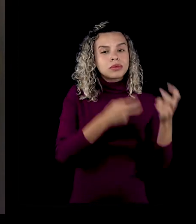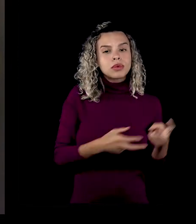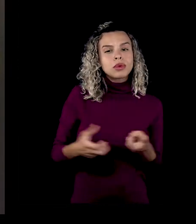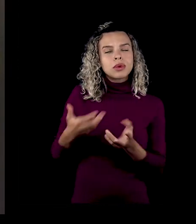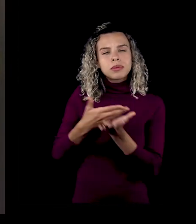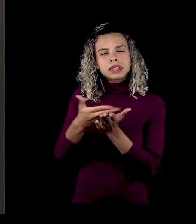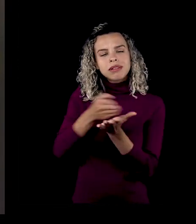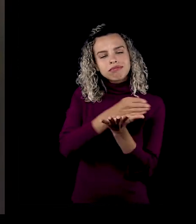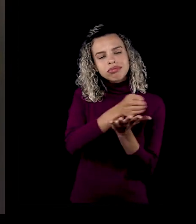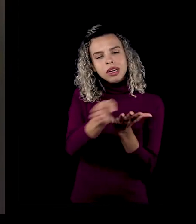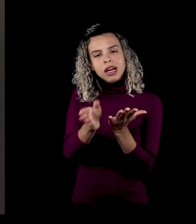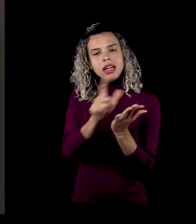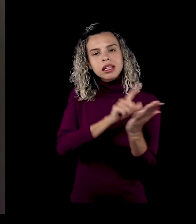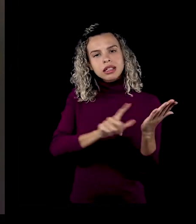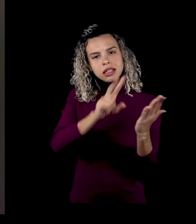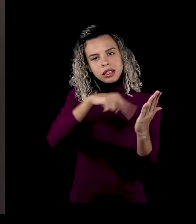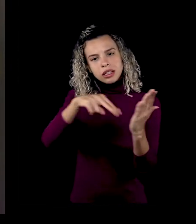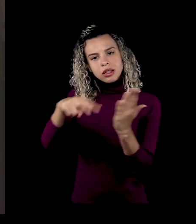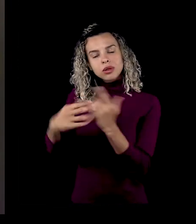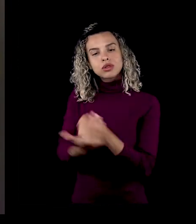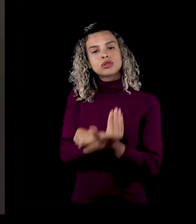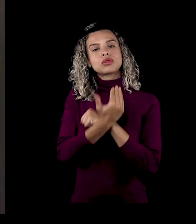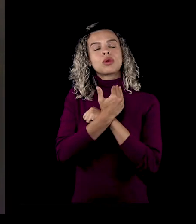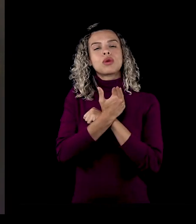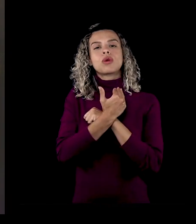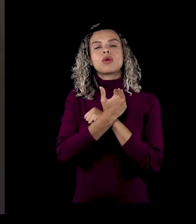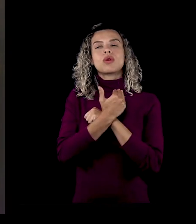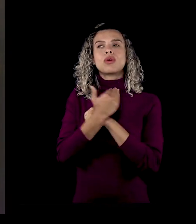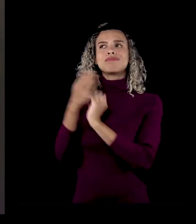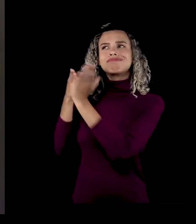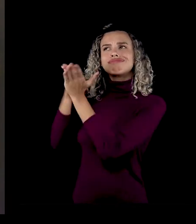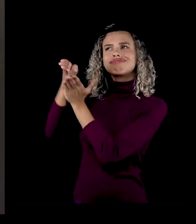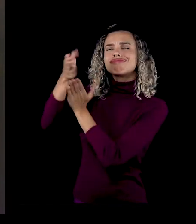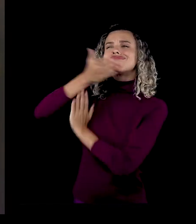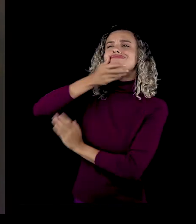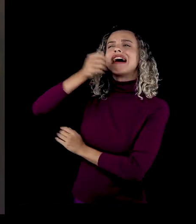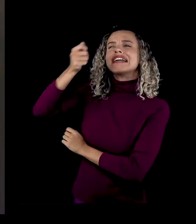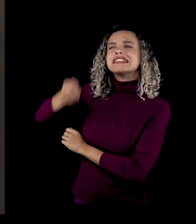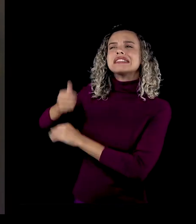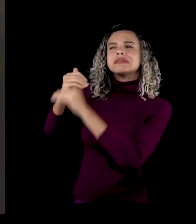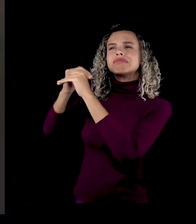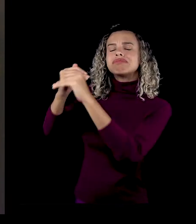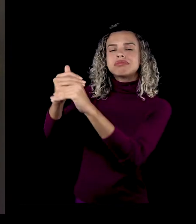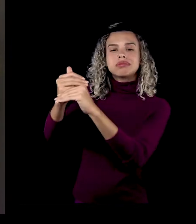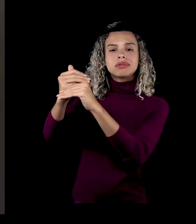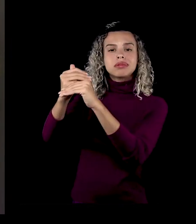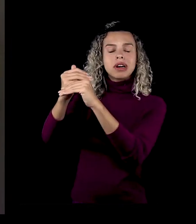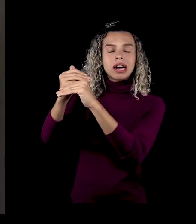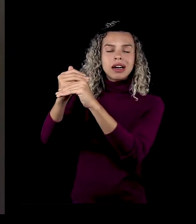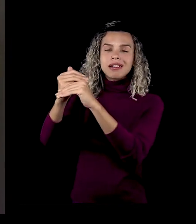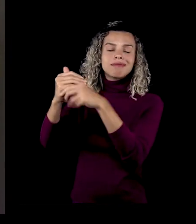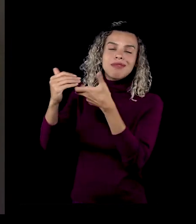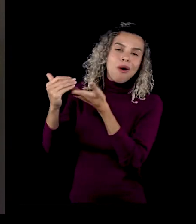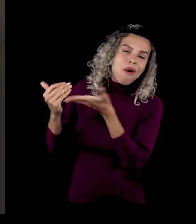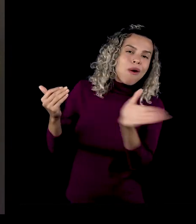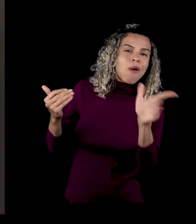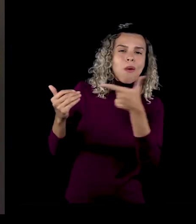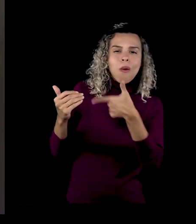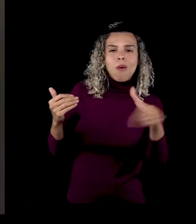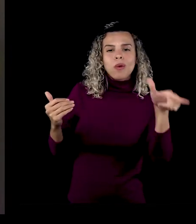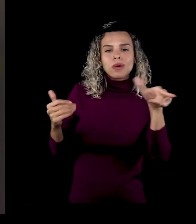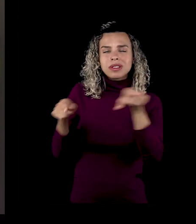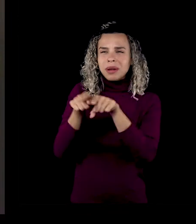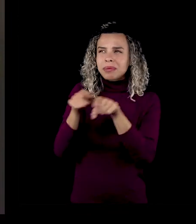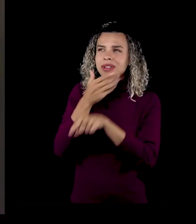frentes da literatura que foram me ajudando a me livrar de um destino sertanejo. A me livrar, inclusive,